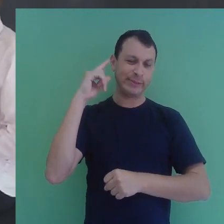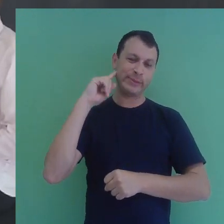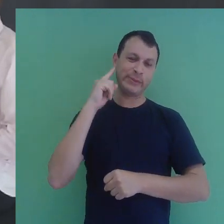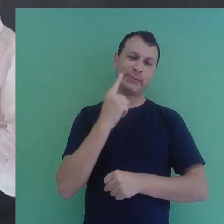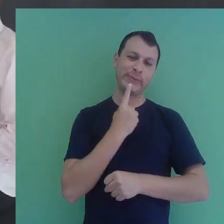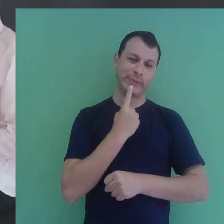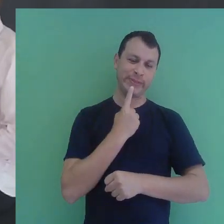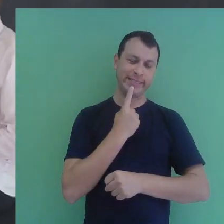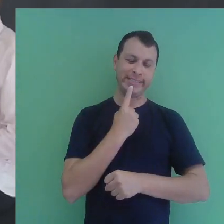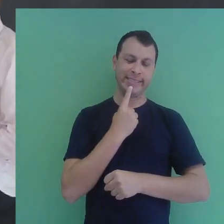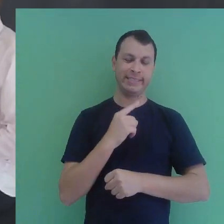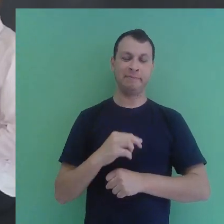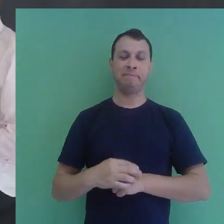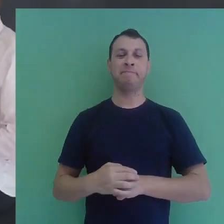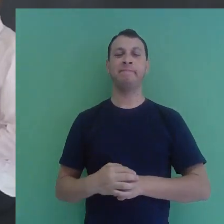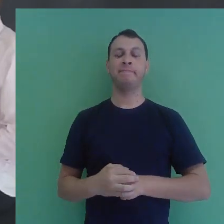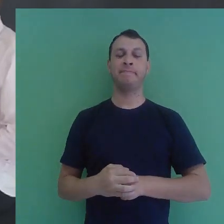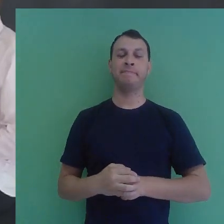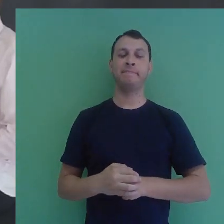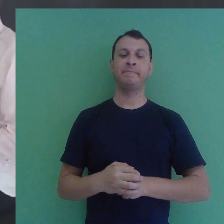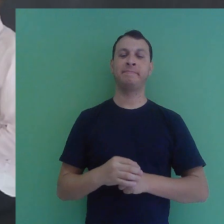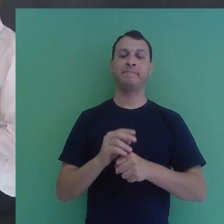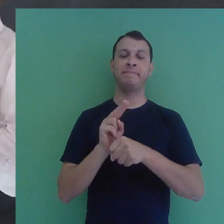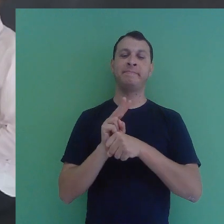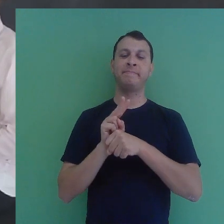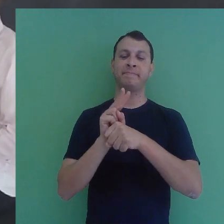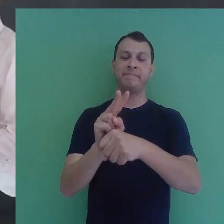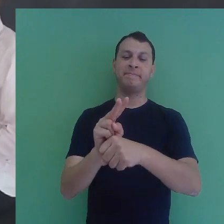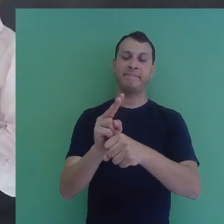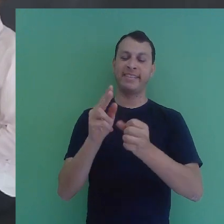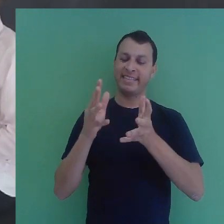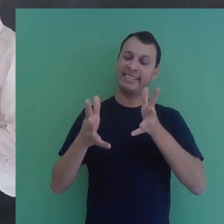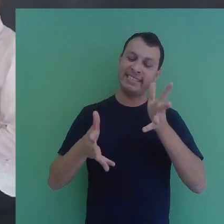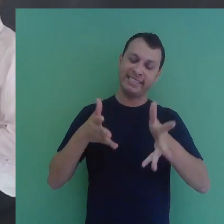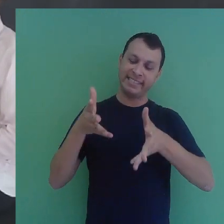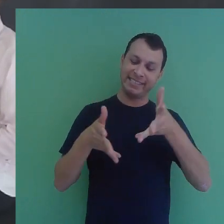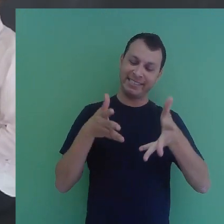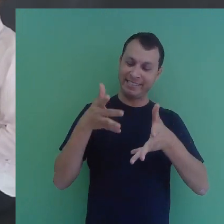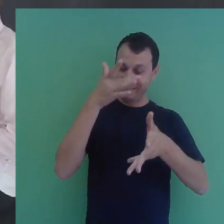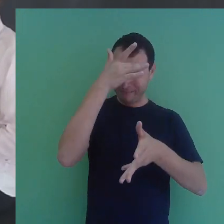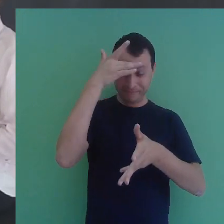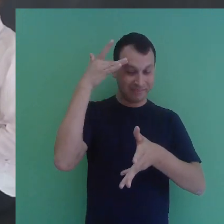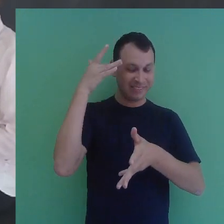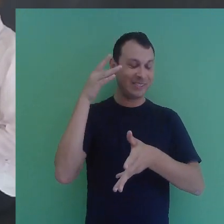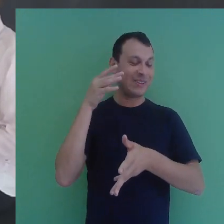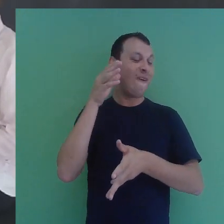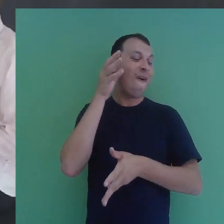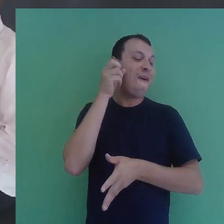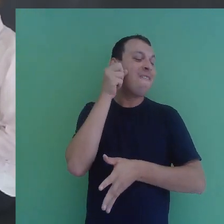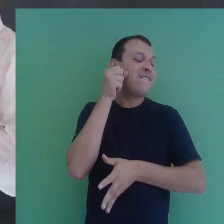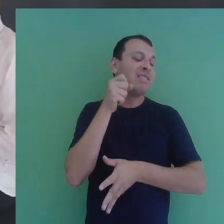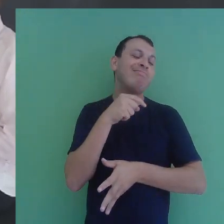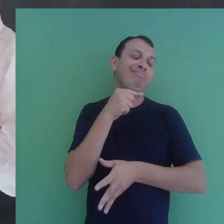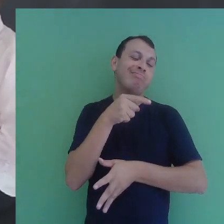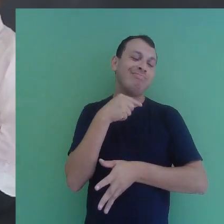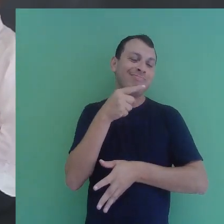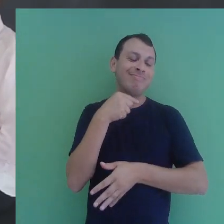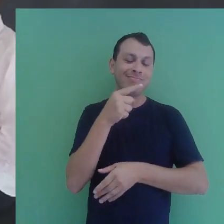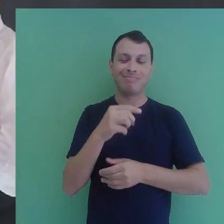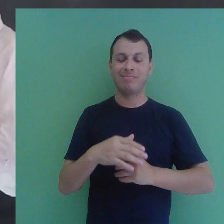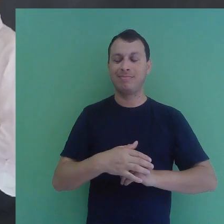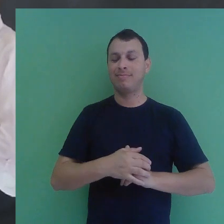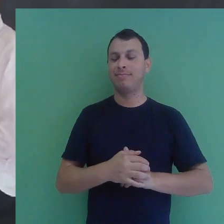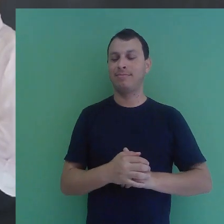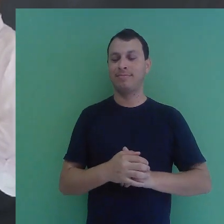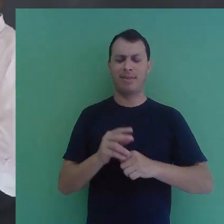verbalmente. E você emprestar suas sinalizações, né? Para quem não consegue ouvir também. Isso é um conceito que eu acho legal.